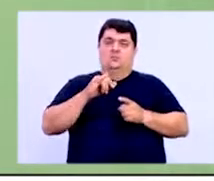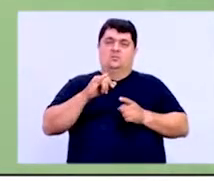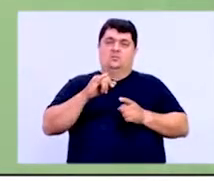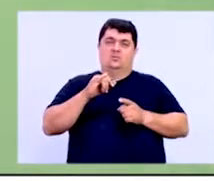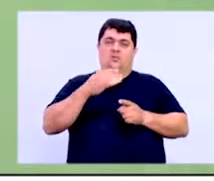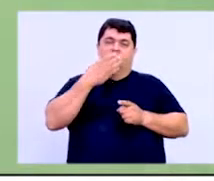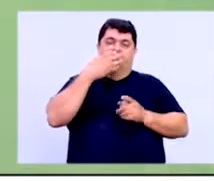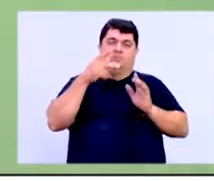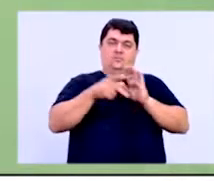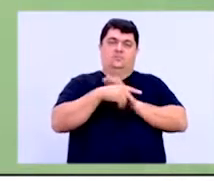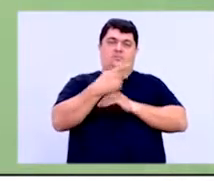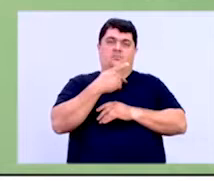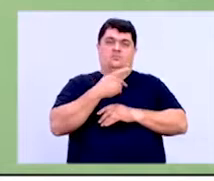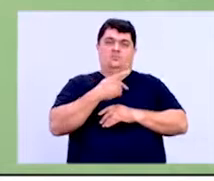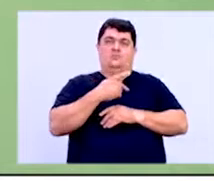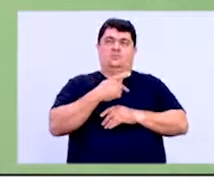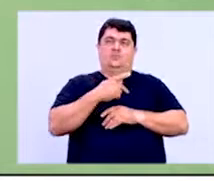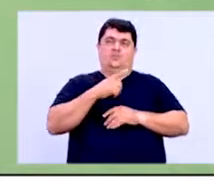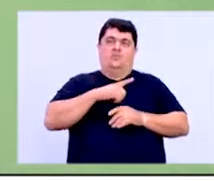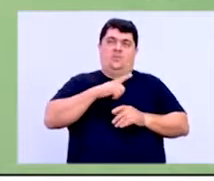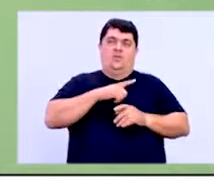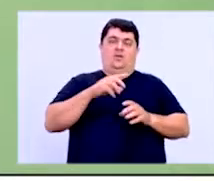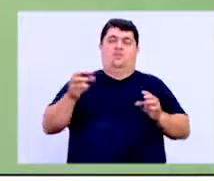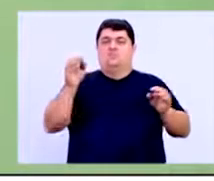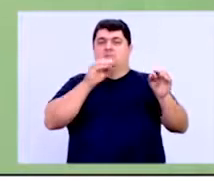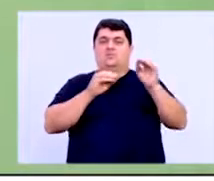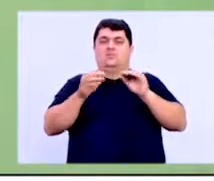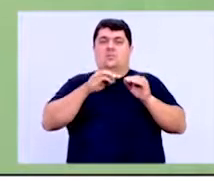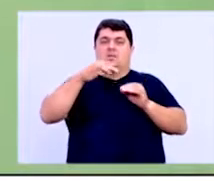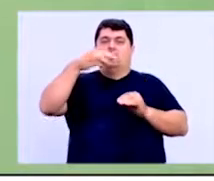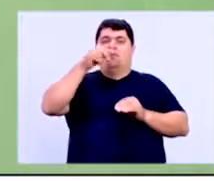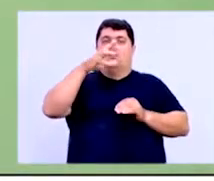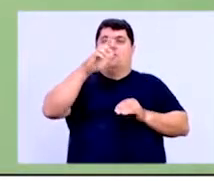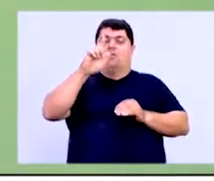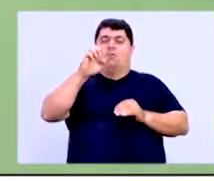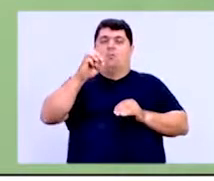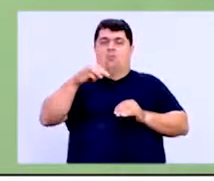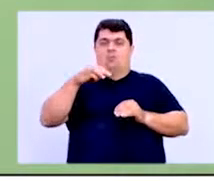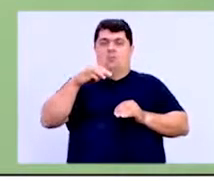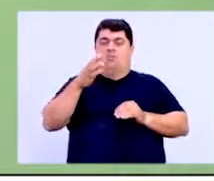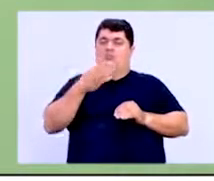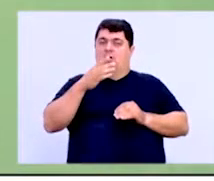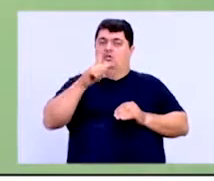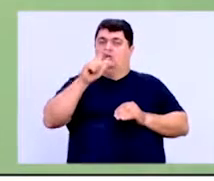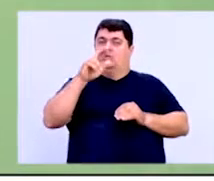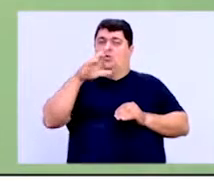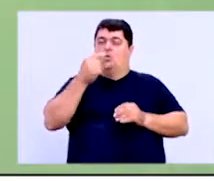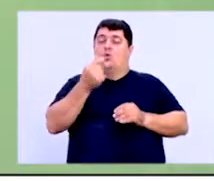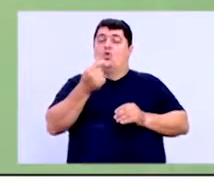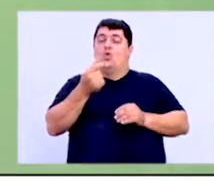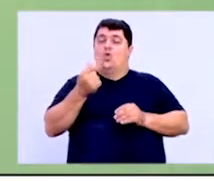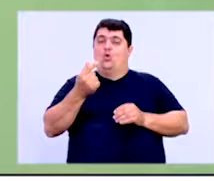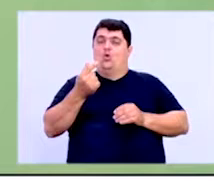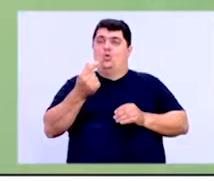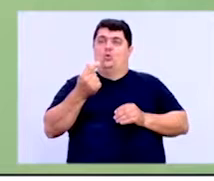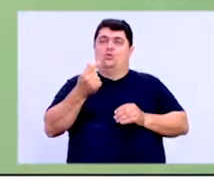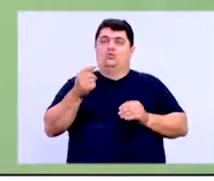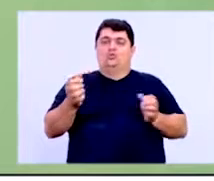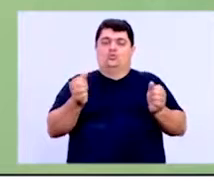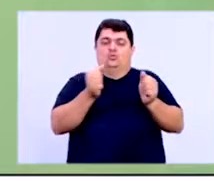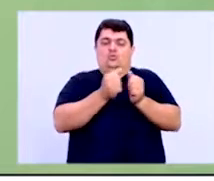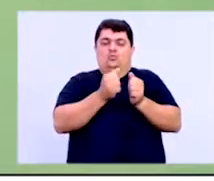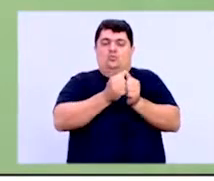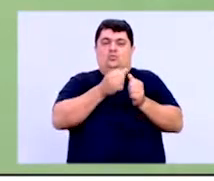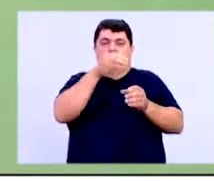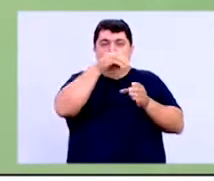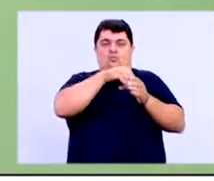custo. E ele consiste em adicionar uma margem de lucro, olha, margem de lucro, aos custos dos